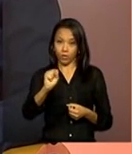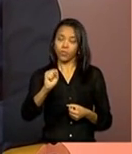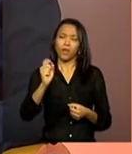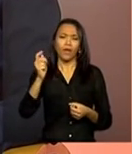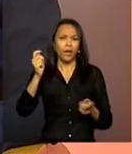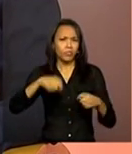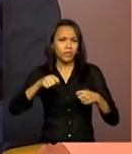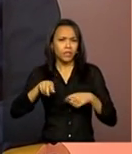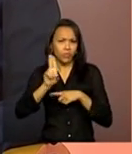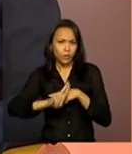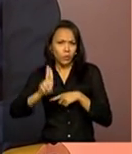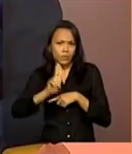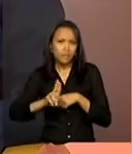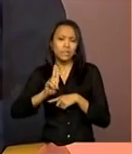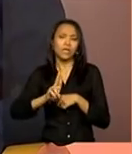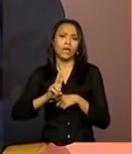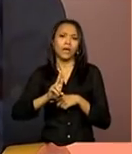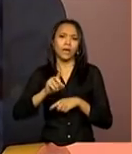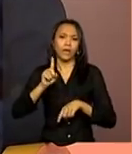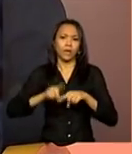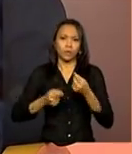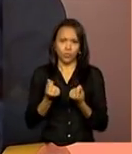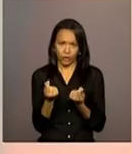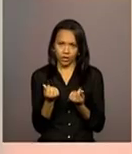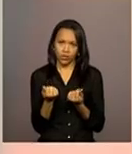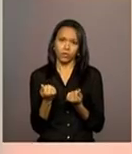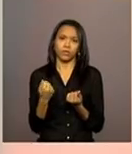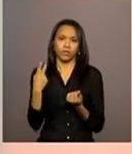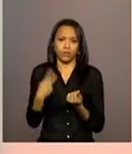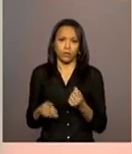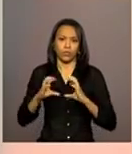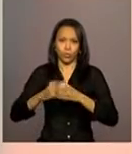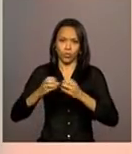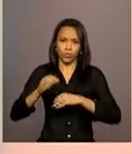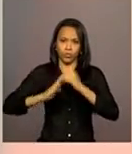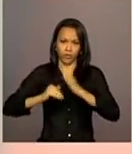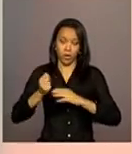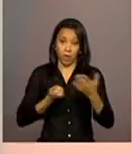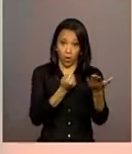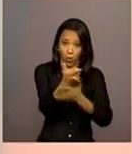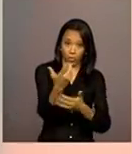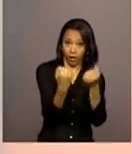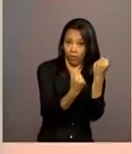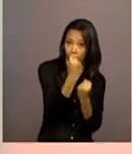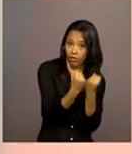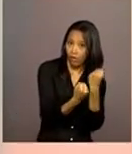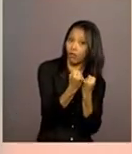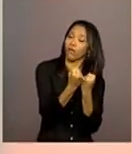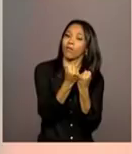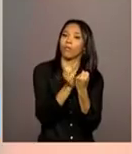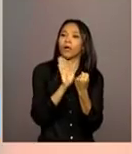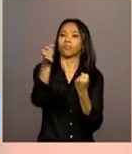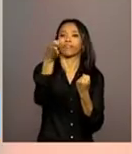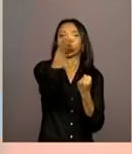volante para comprar veículos da equipe volante para comprar veículos